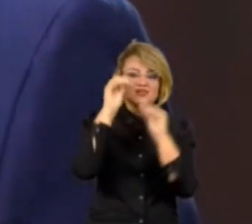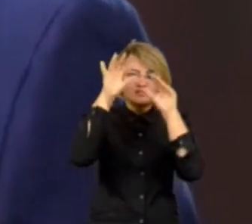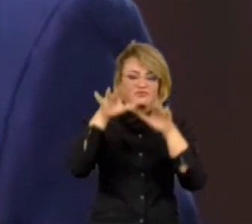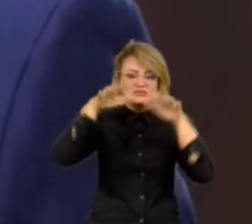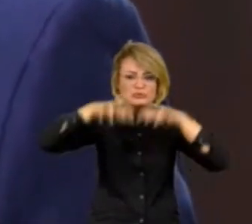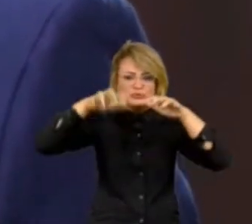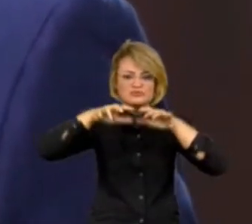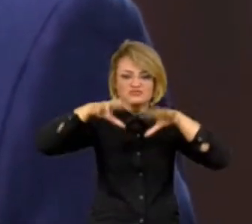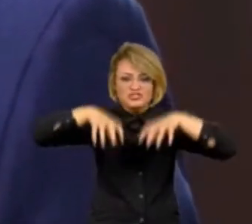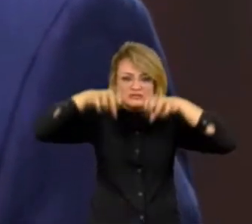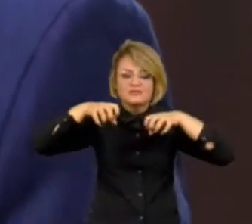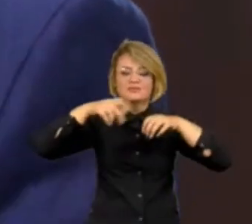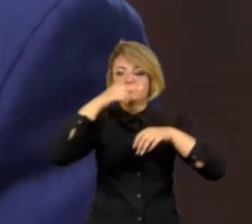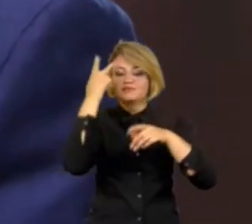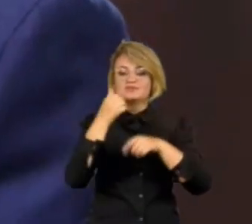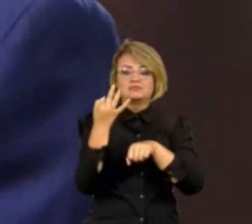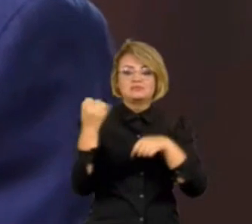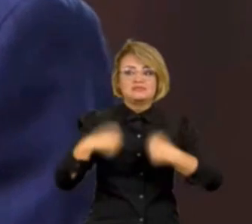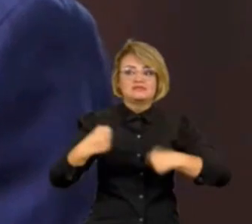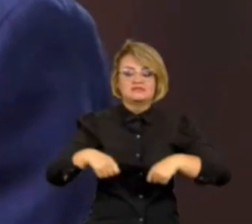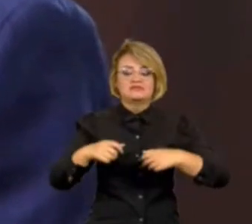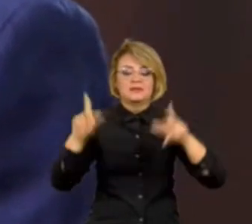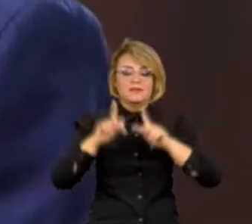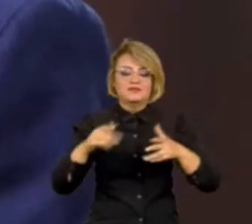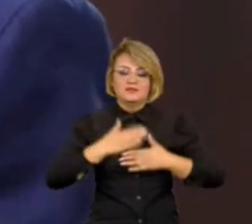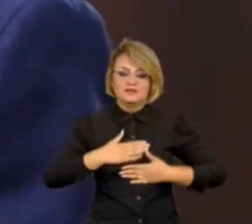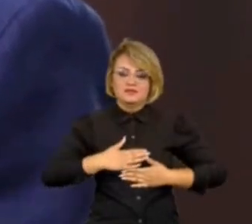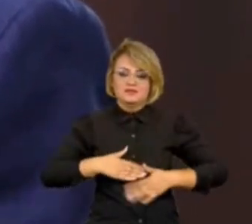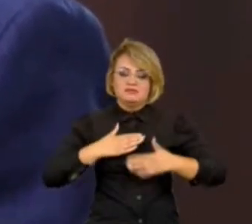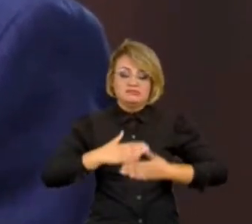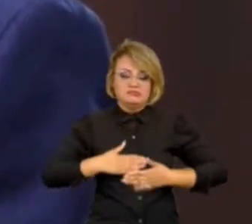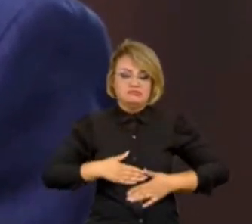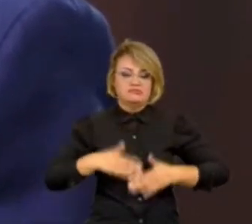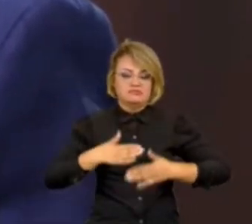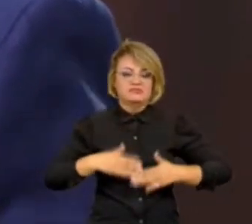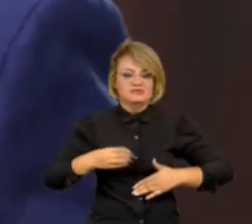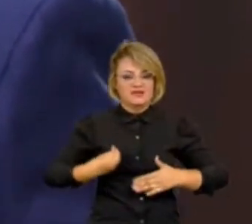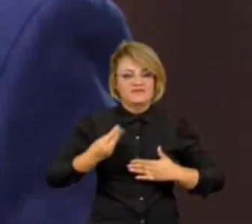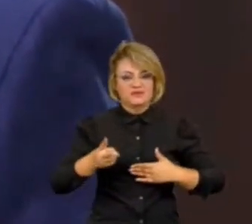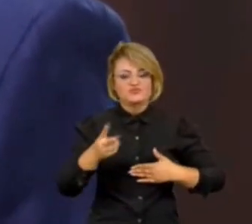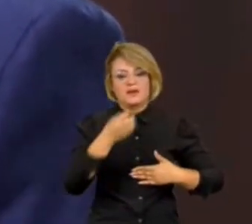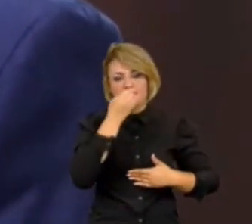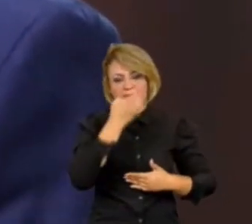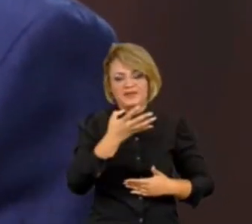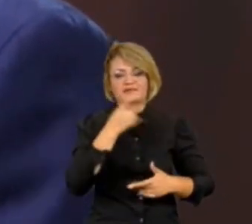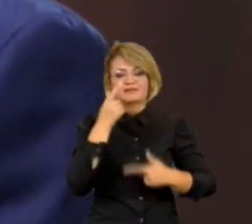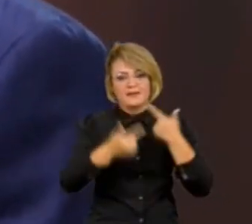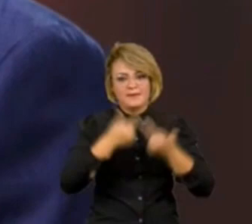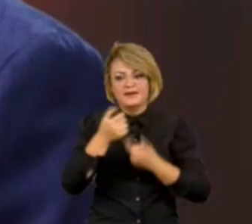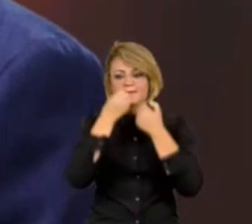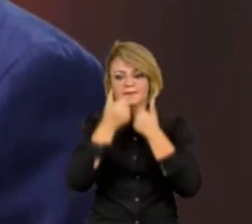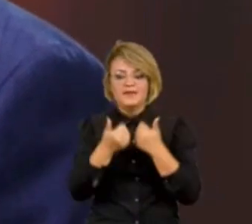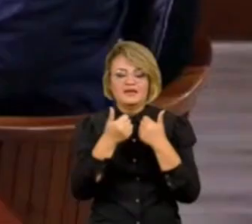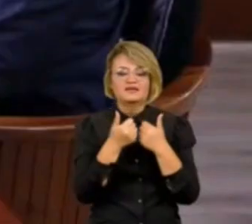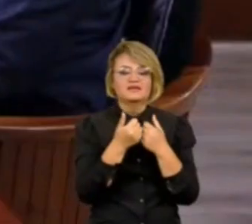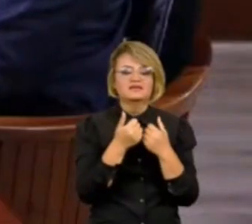ter paz, tranquilidade e sossego para continuar vivendo bem, trabalhando e curtindo a vida como é de direito de